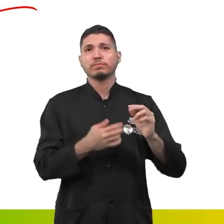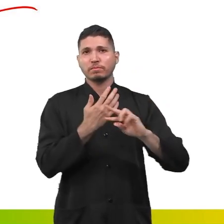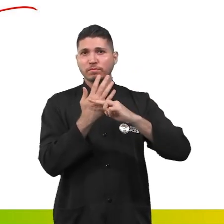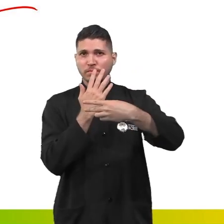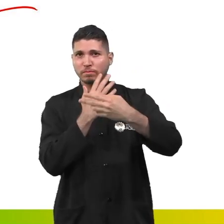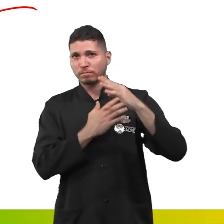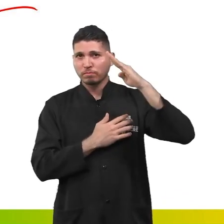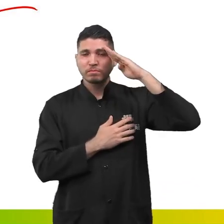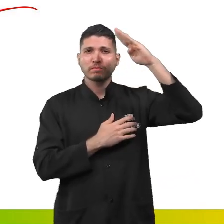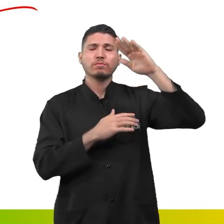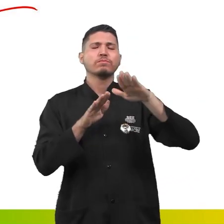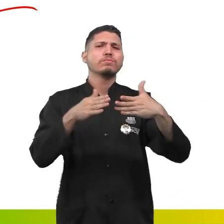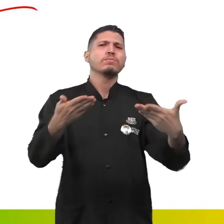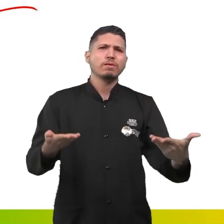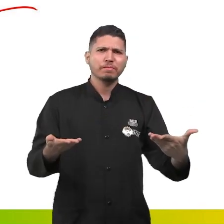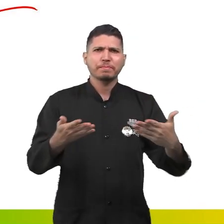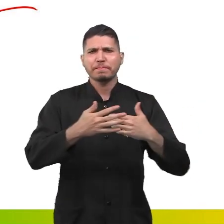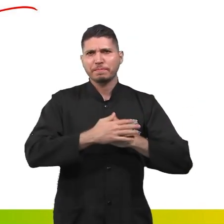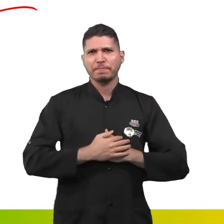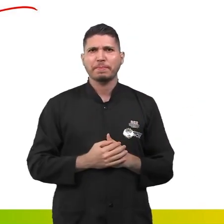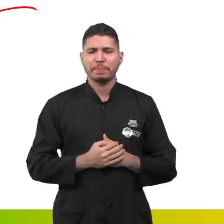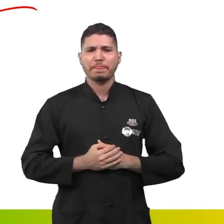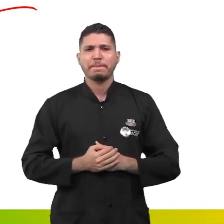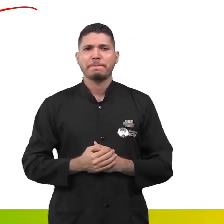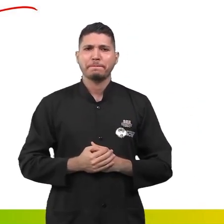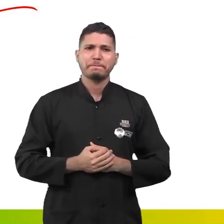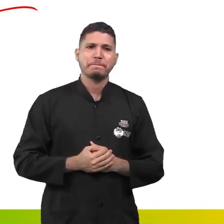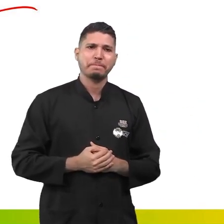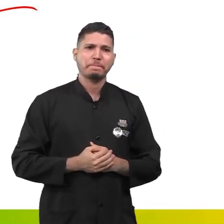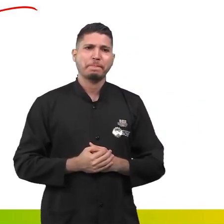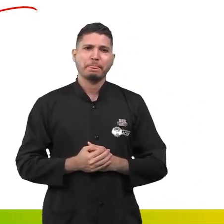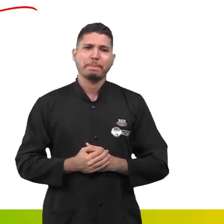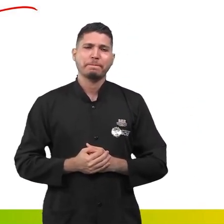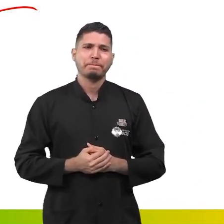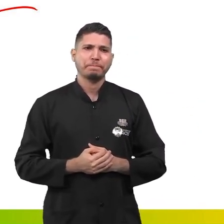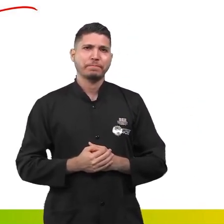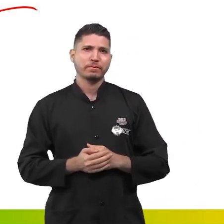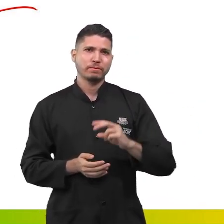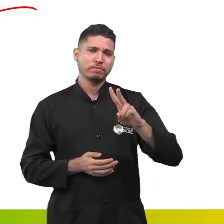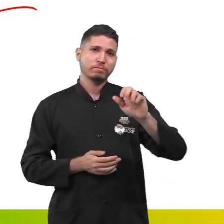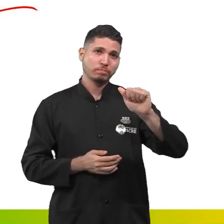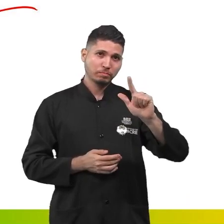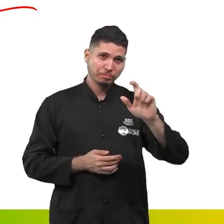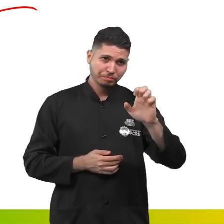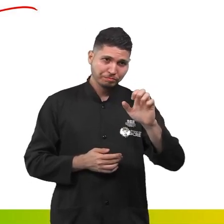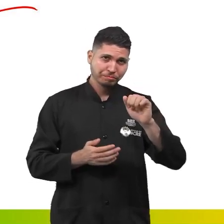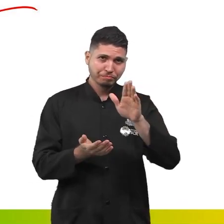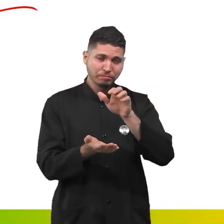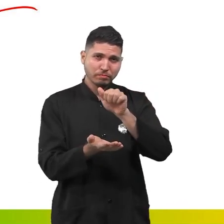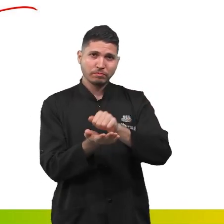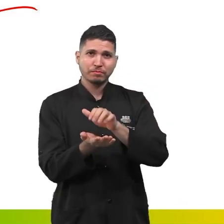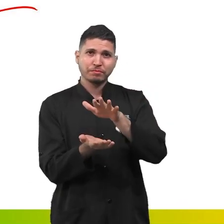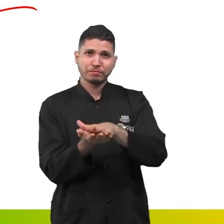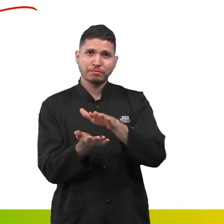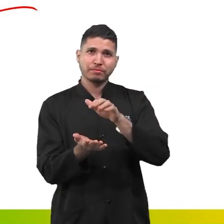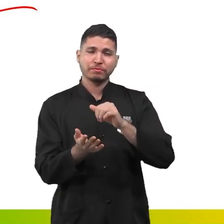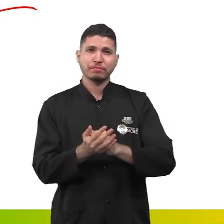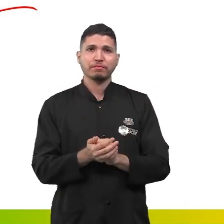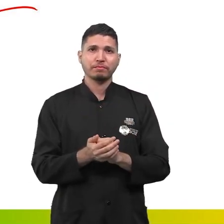consequências? Não é? As principais consequências aí é que a Vale foi multada e enfrenta processos